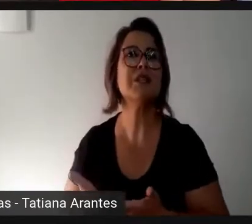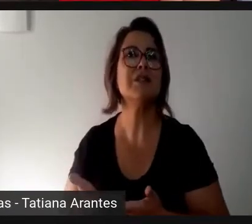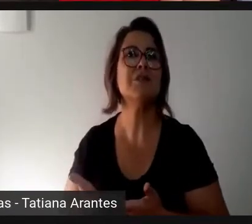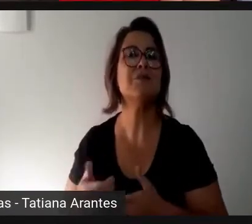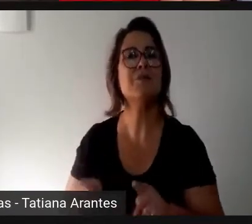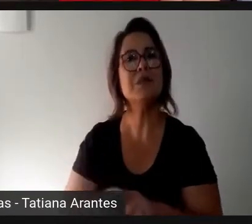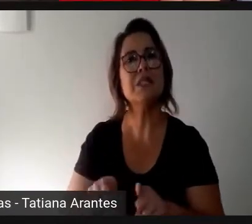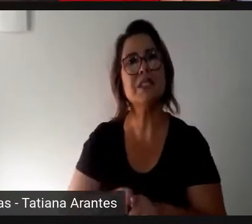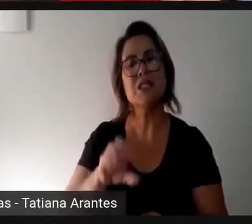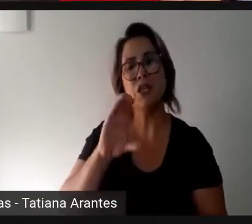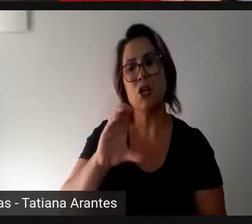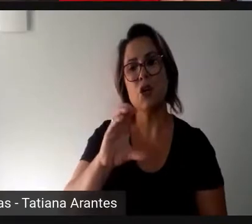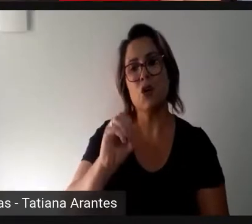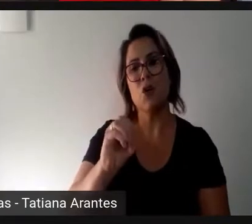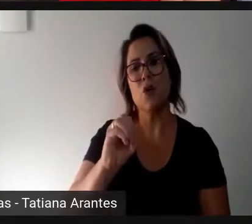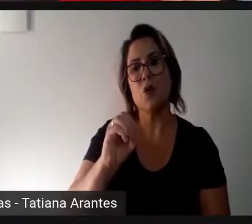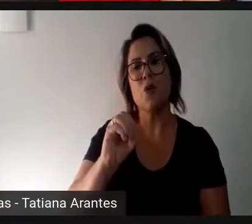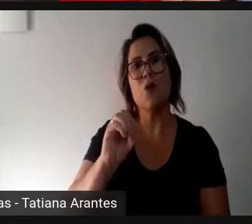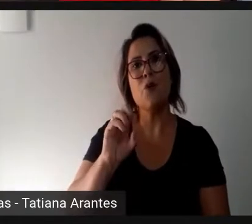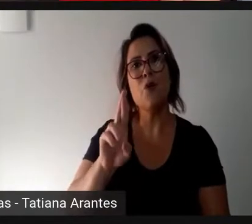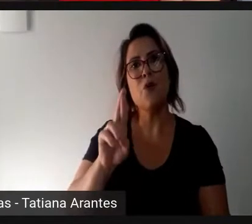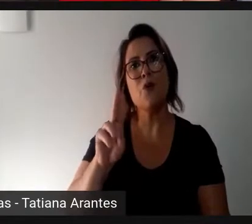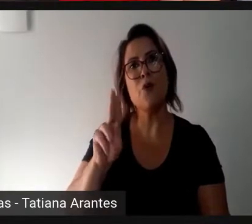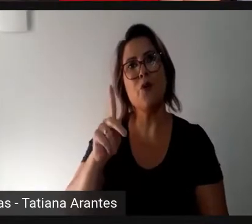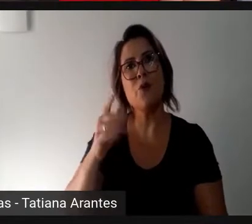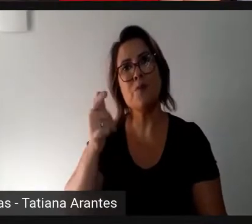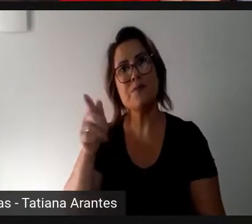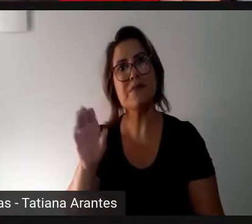próprio dilema da governança,